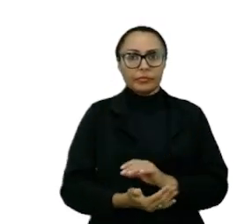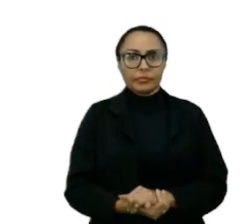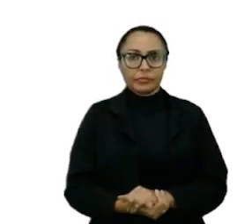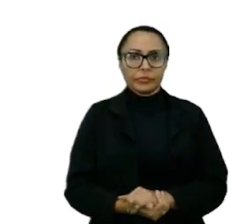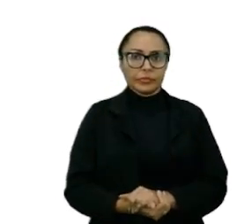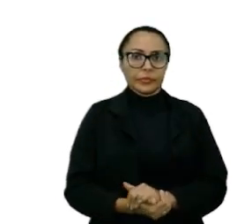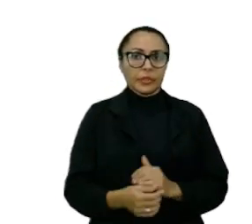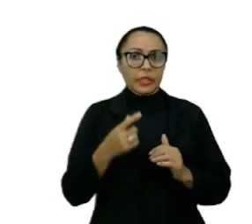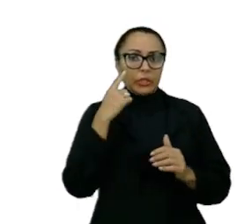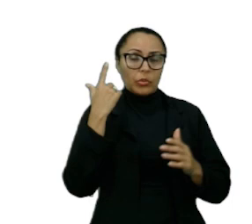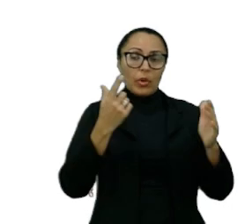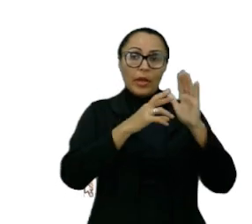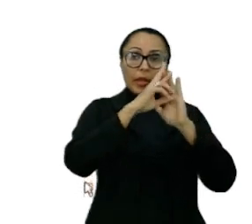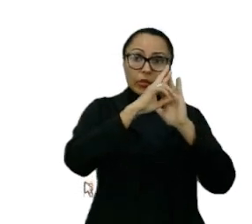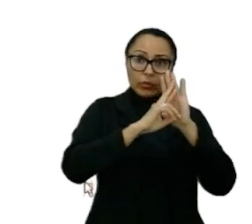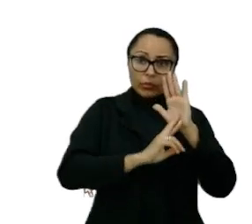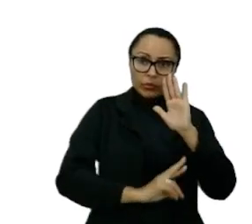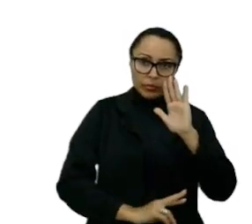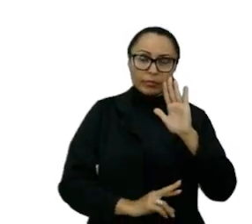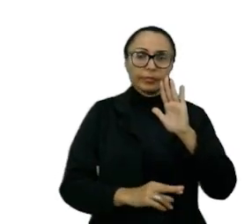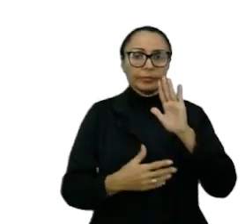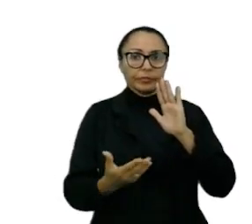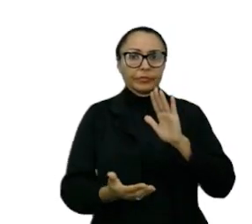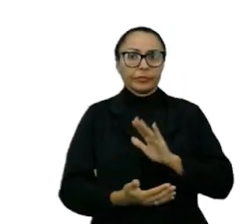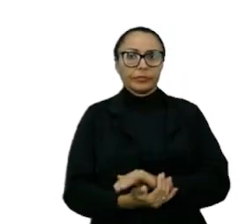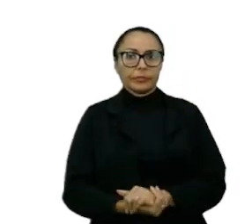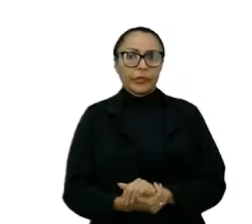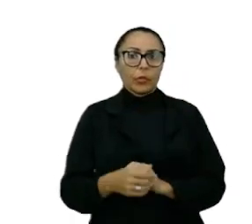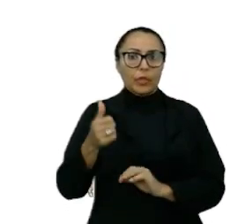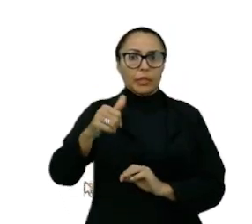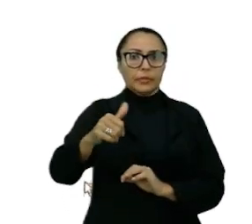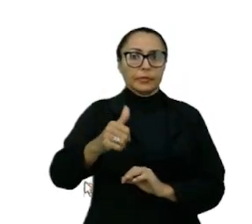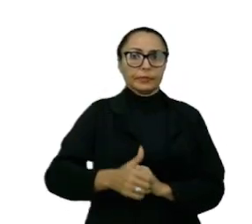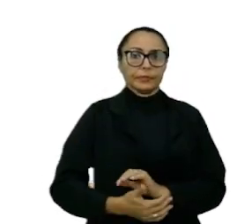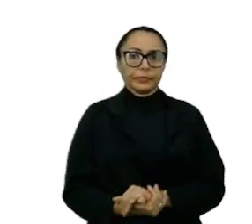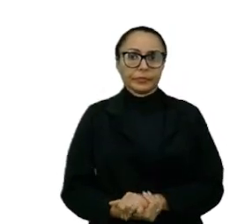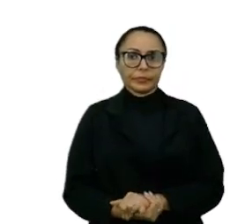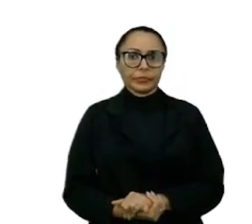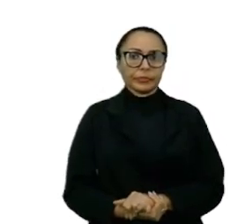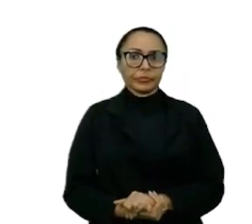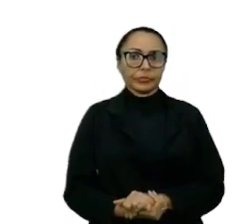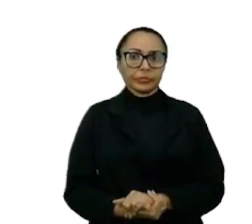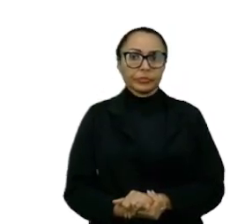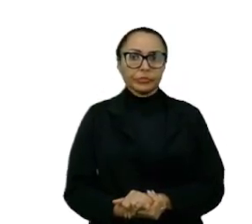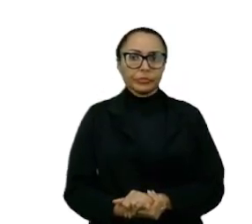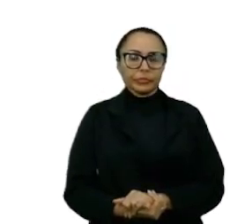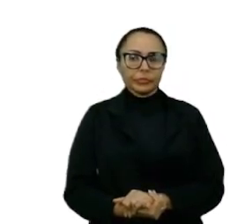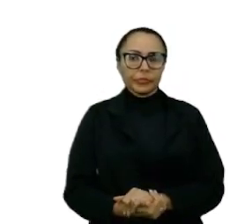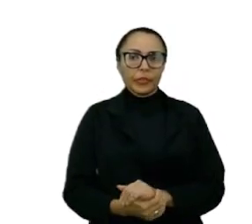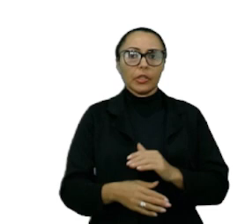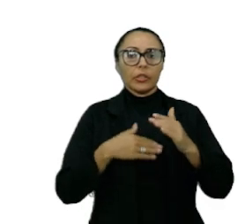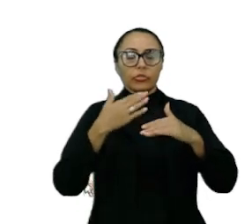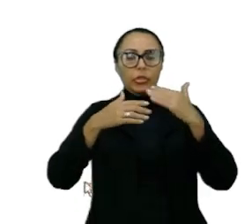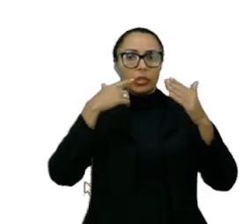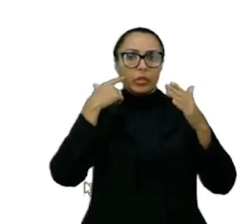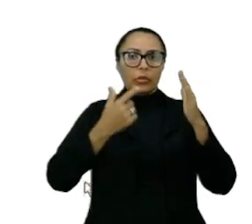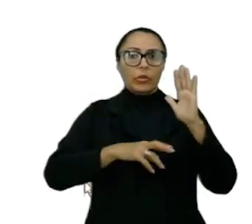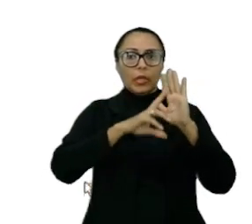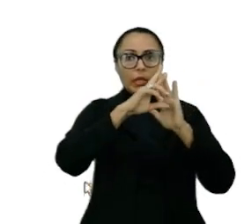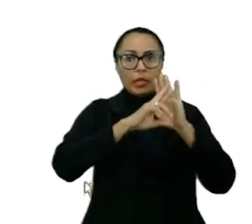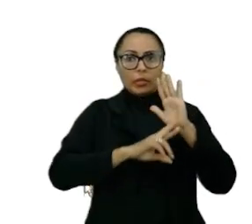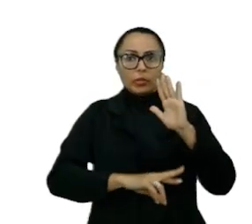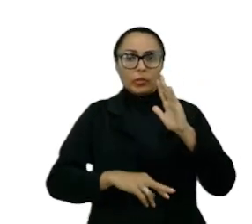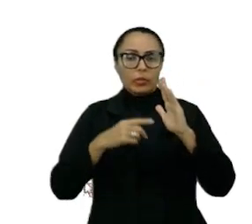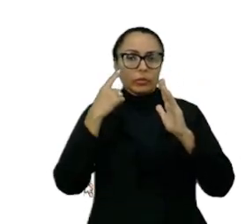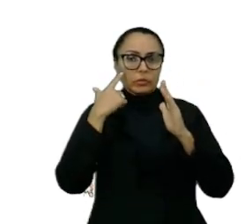gera um relatório, ele faz a avaliação, uma análise. Ele gera um relatório, que